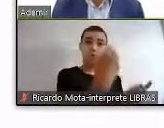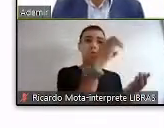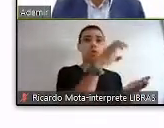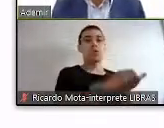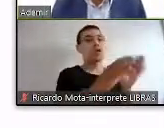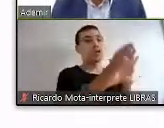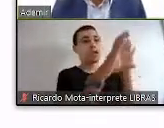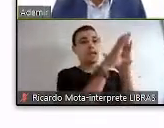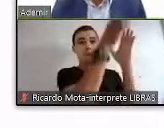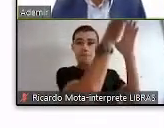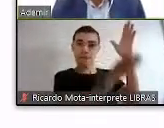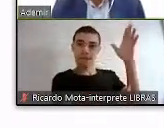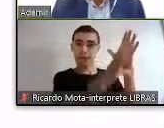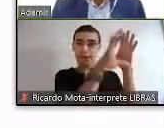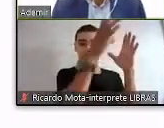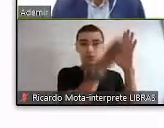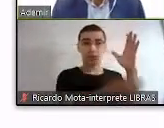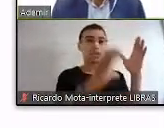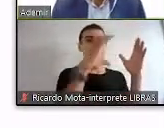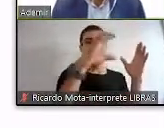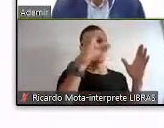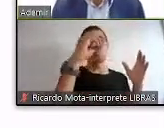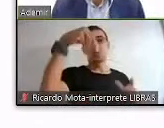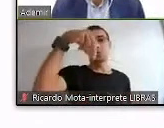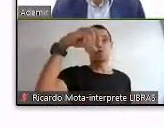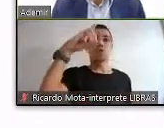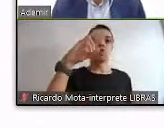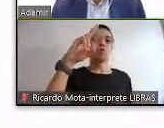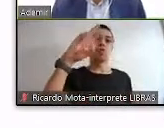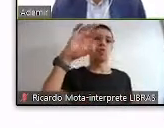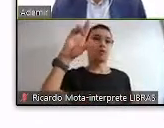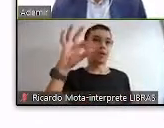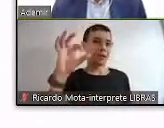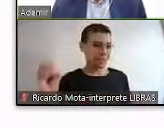faz parte da toda a edificação.